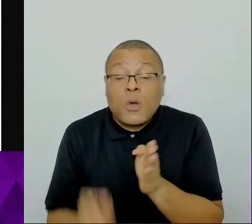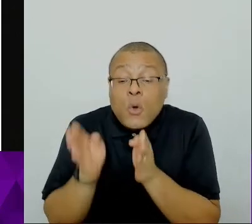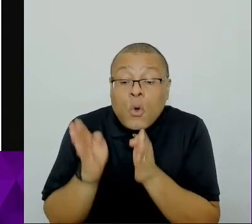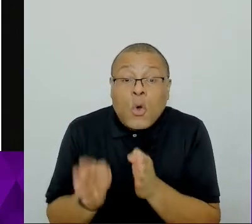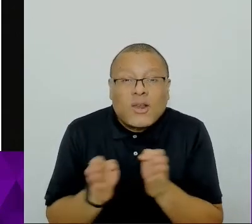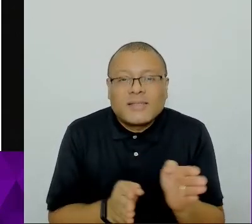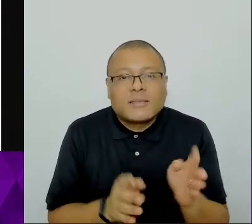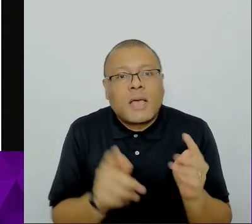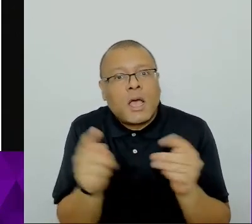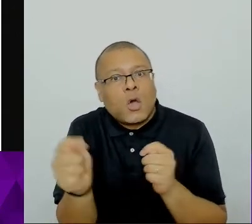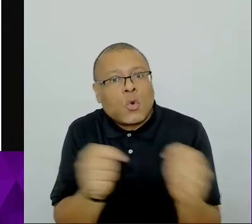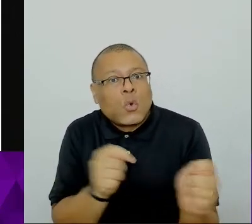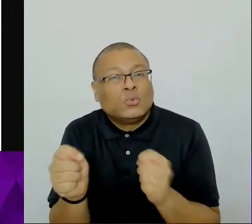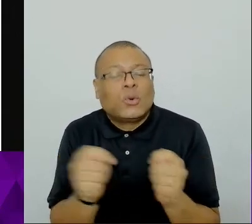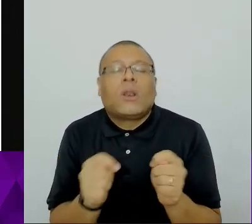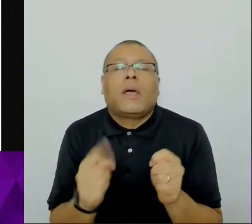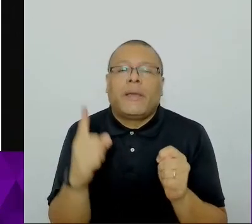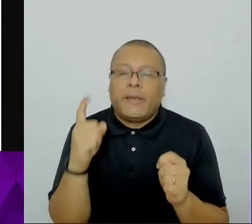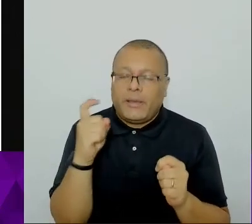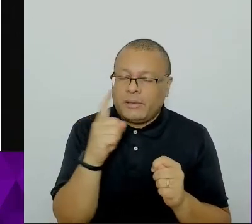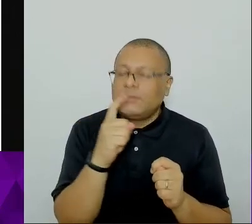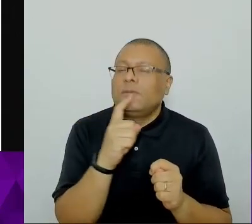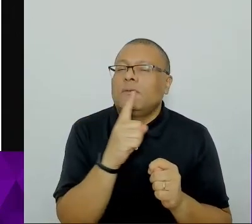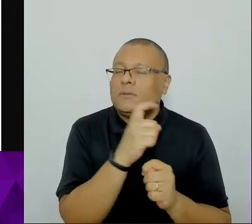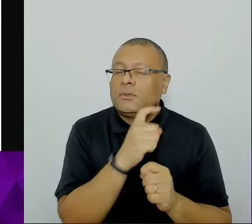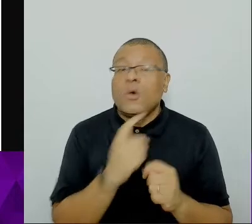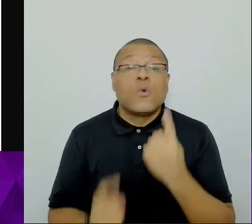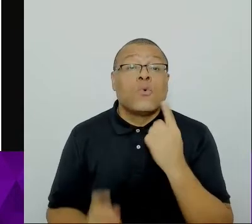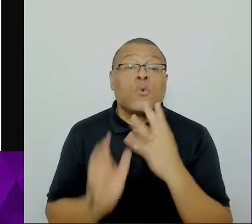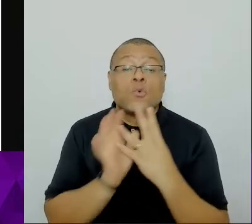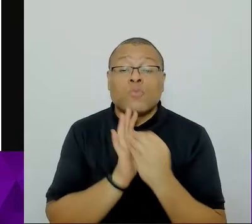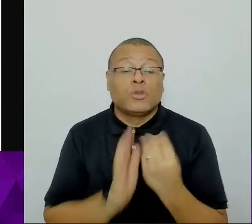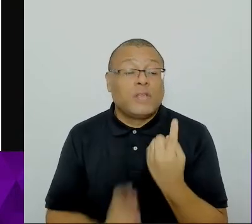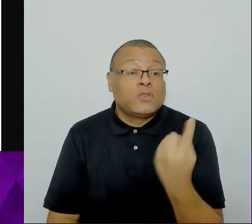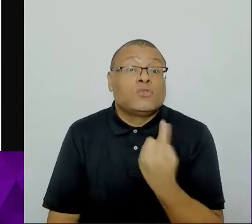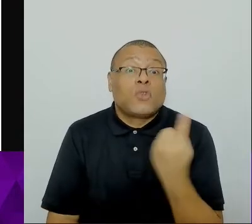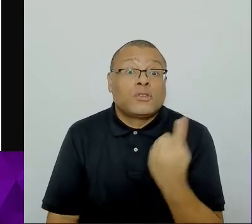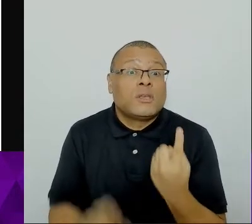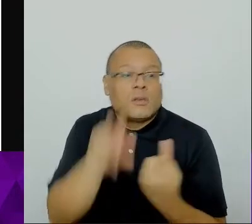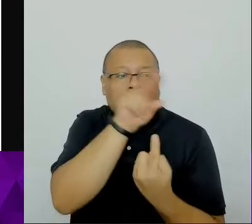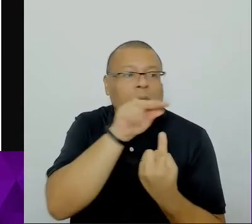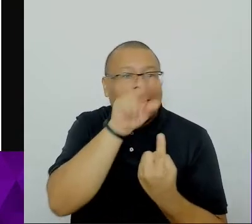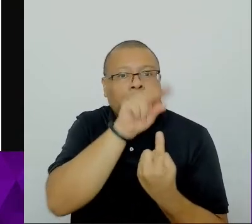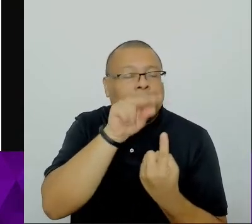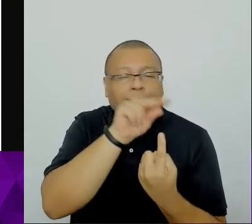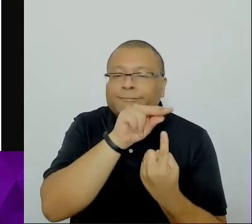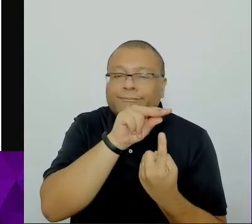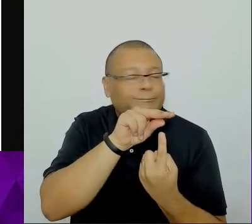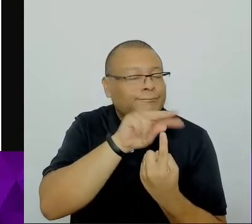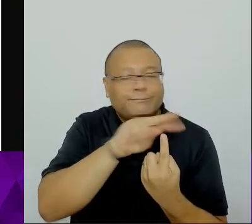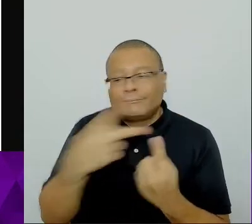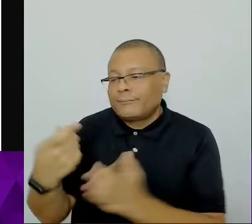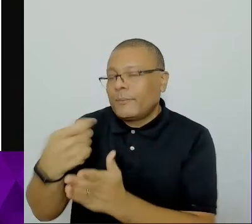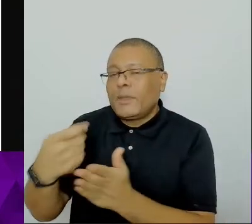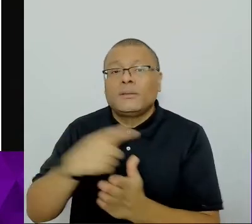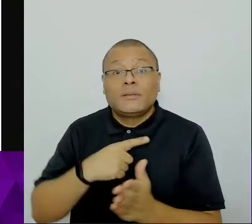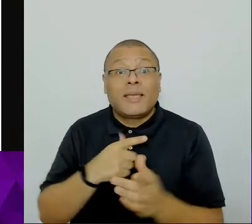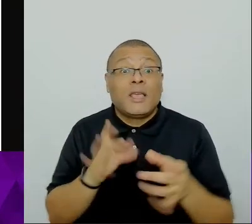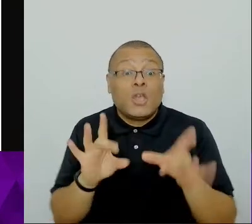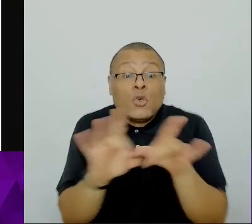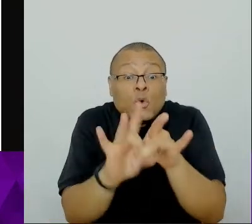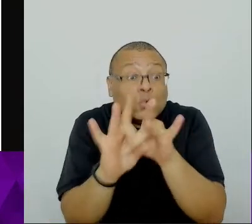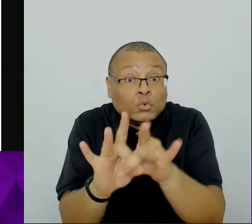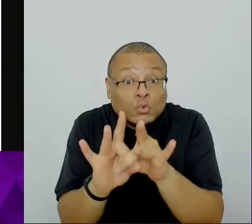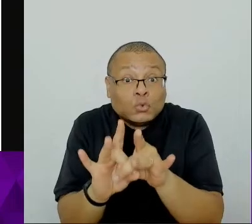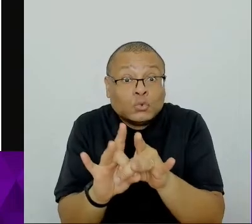modelos, ali eu não tenho um modelo fazendo speech recognition, eu tenho vários modelos encadeados,